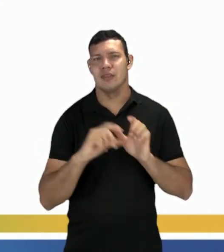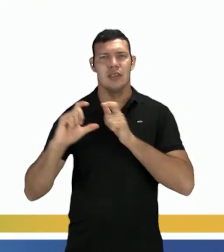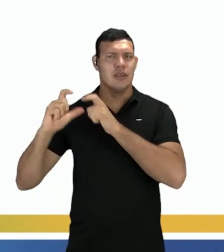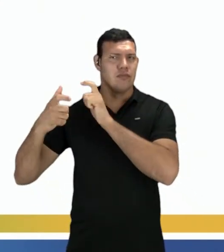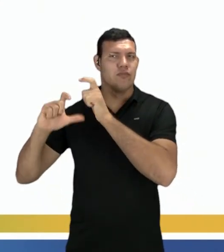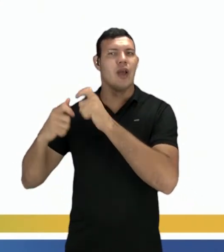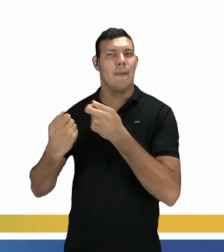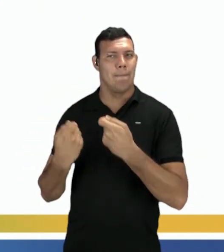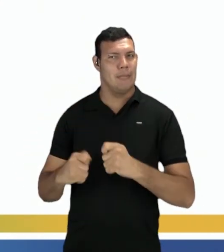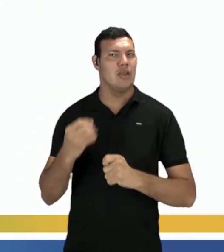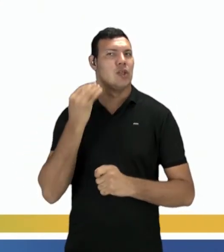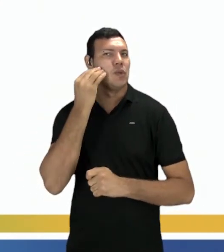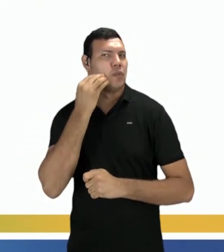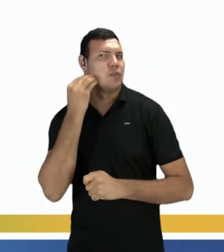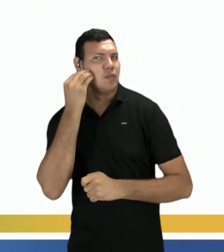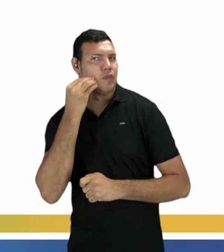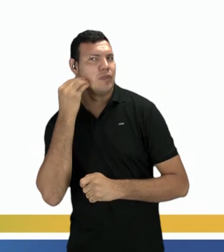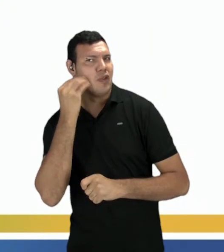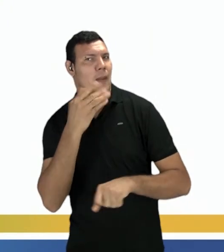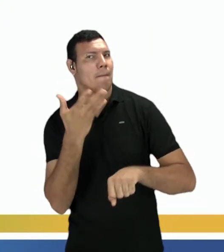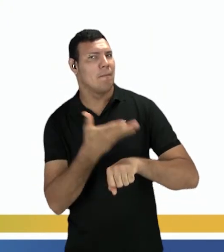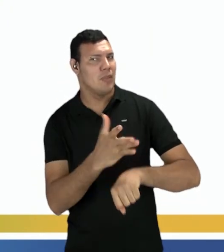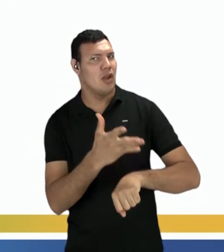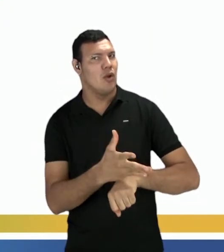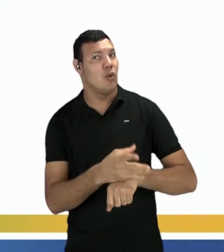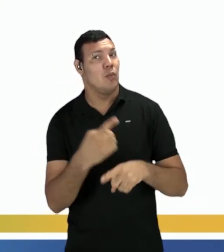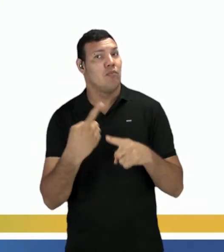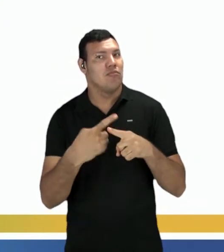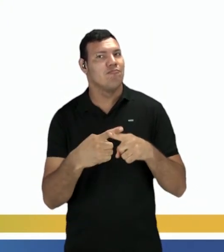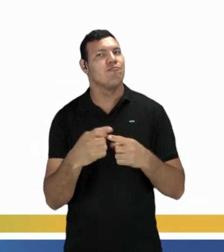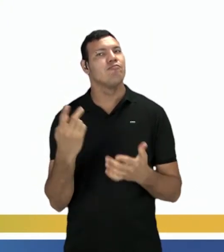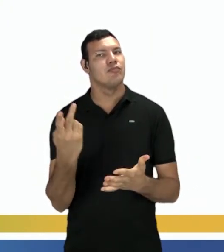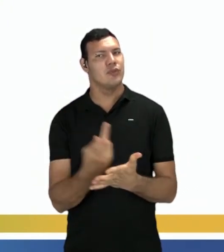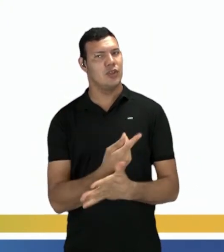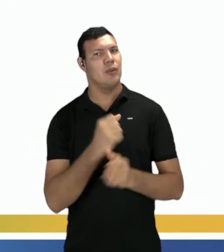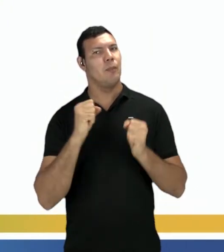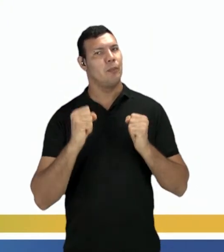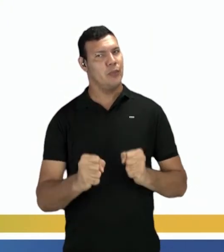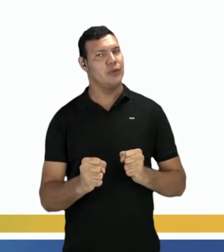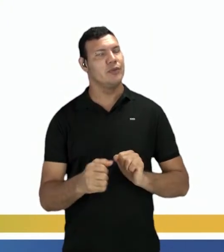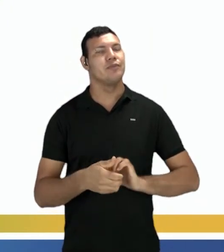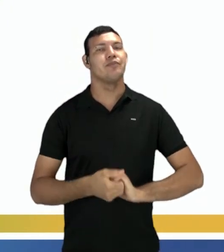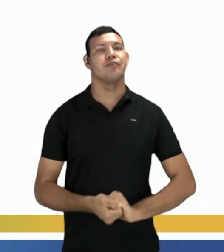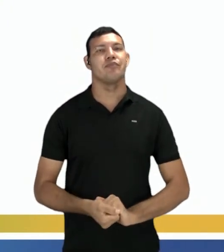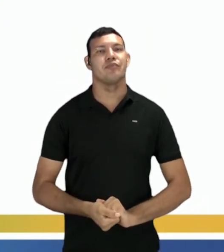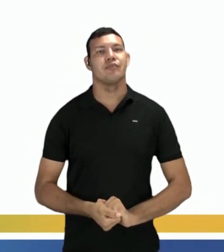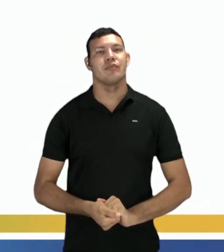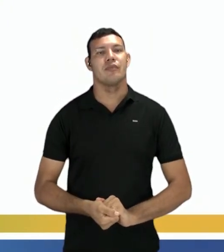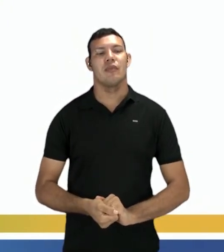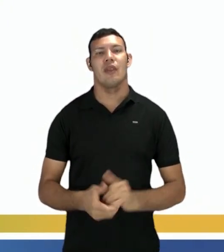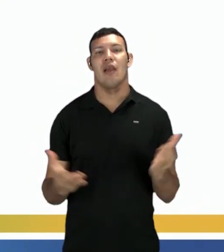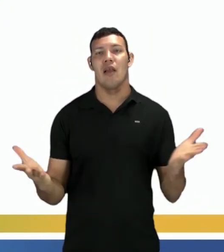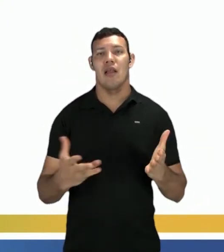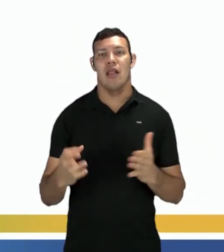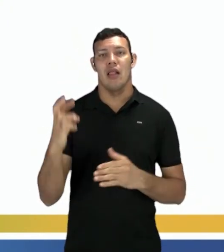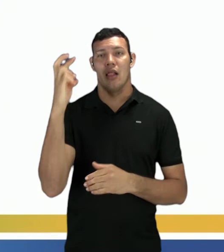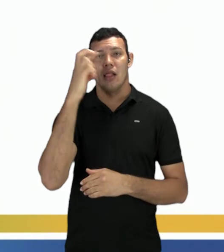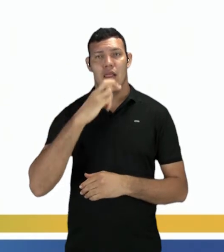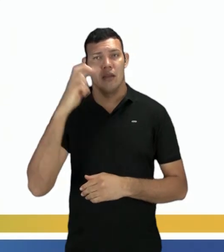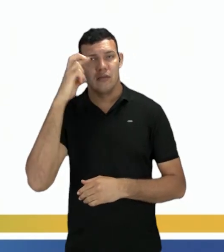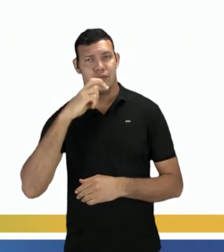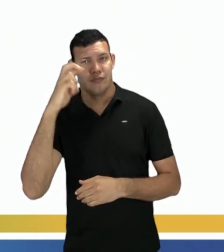ser testada, que ela pode também estar errada, que ela pode passar pelo erro. Vamos analisar as alternativas.